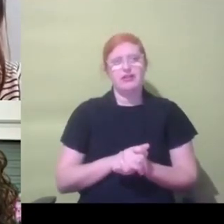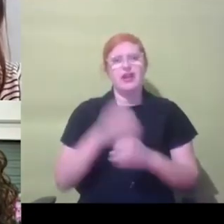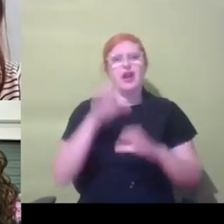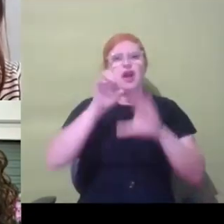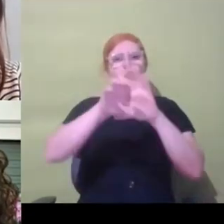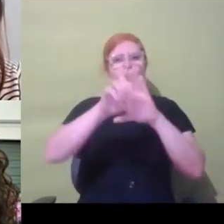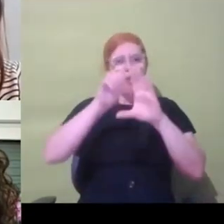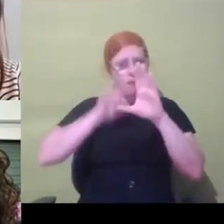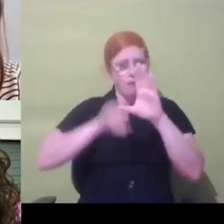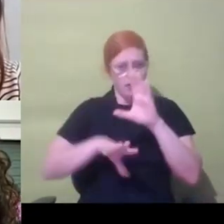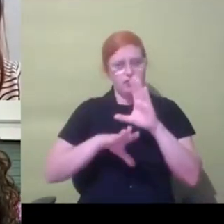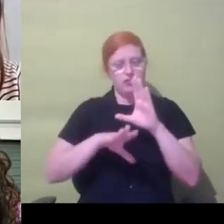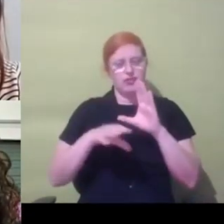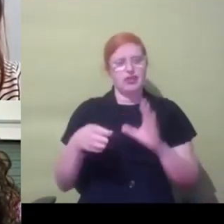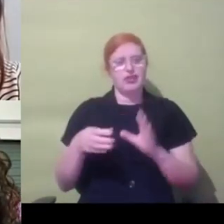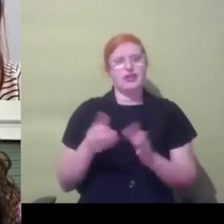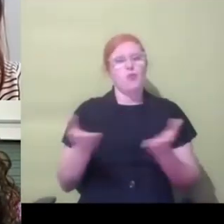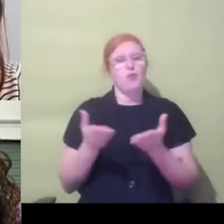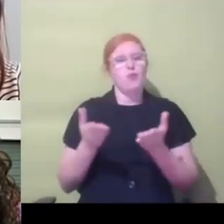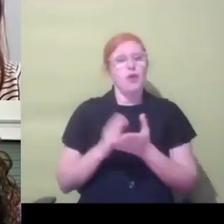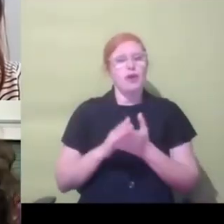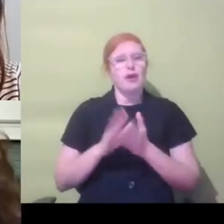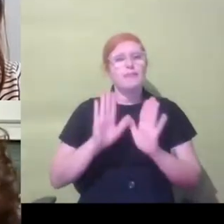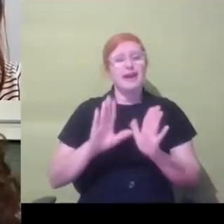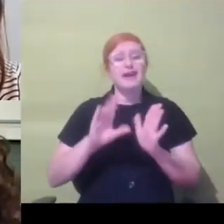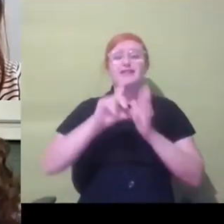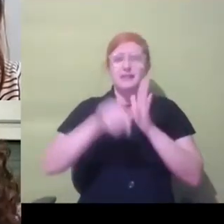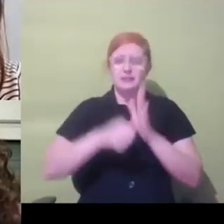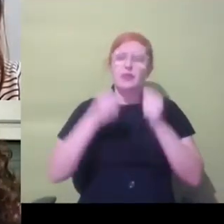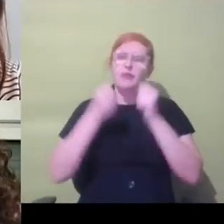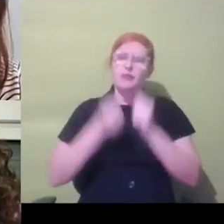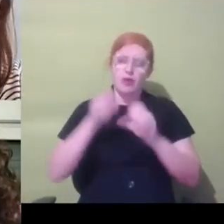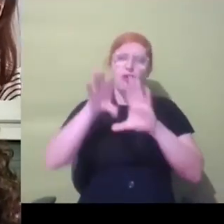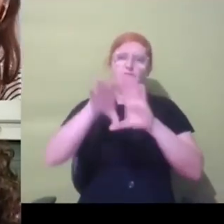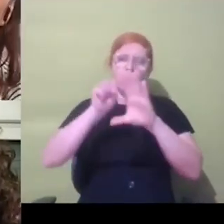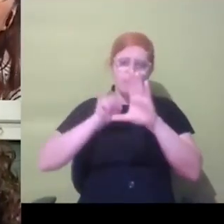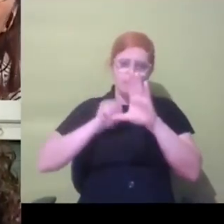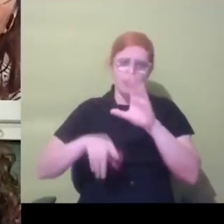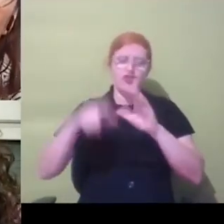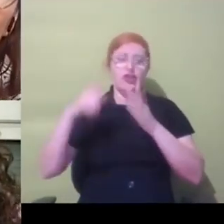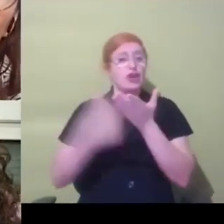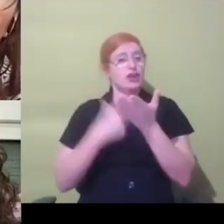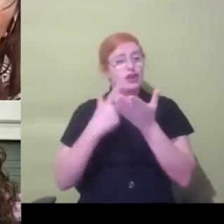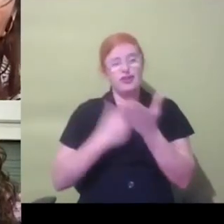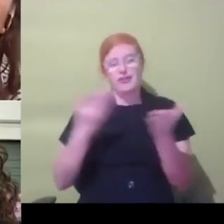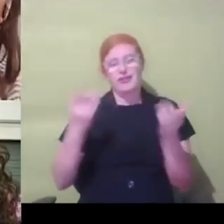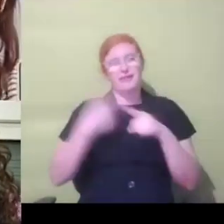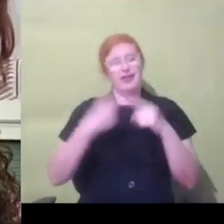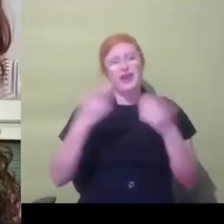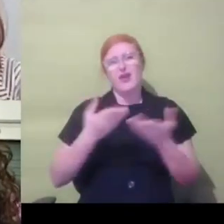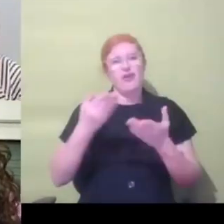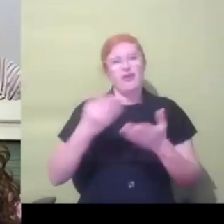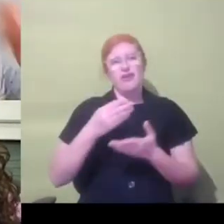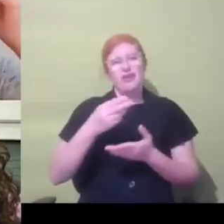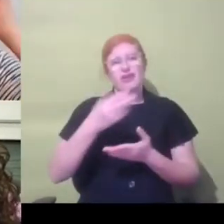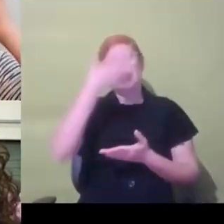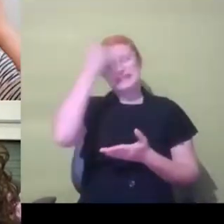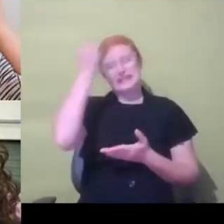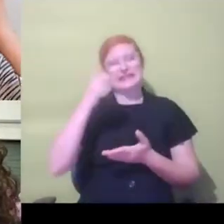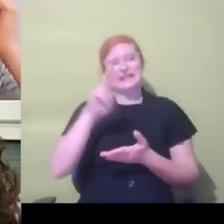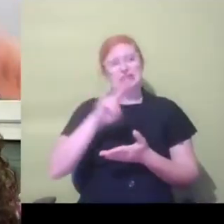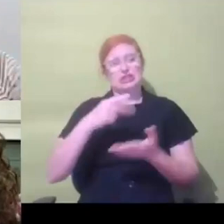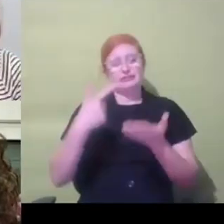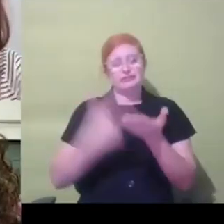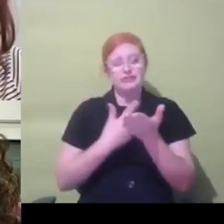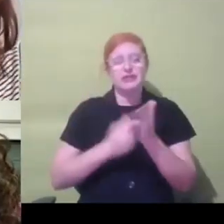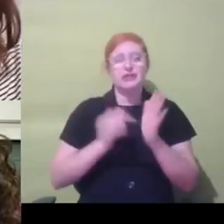compartilhada recentemente. Depois eu posso compartilhar o livro, porque agora eu não estou me lembrando o nome do livro,